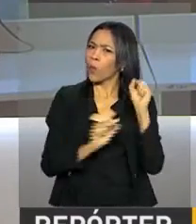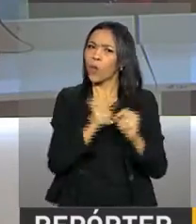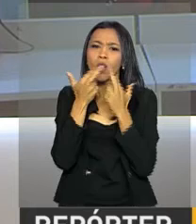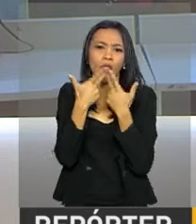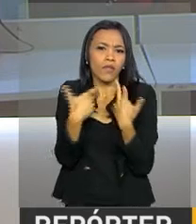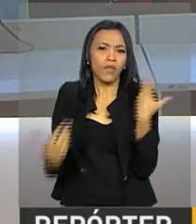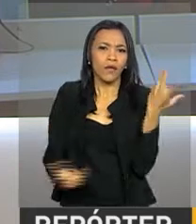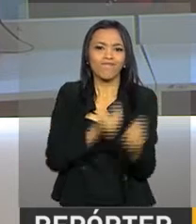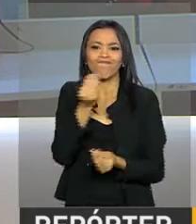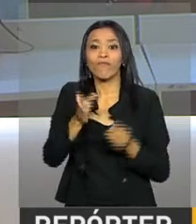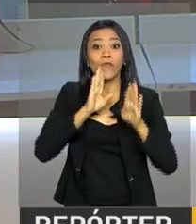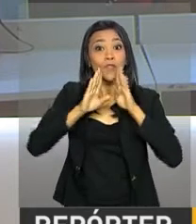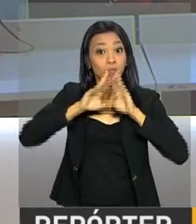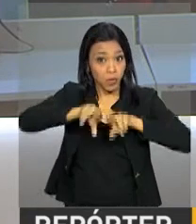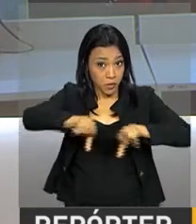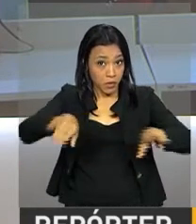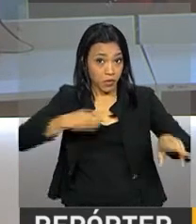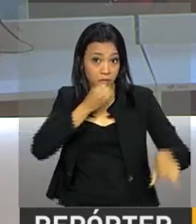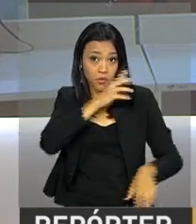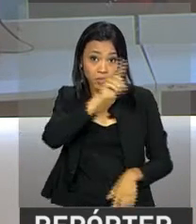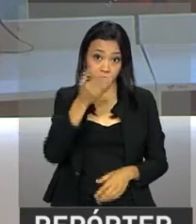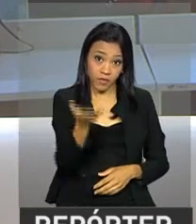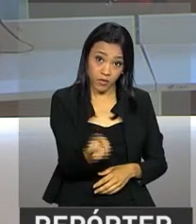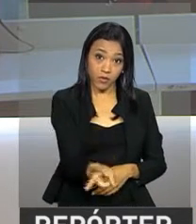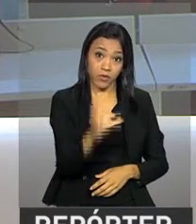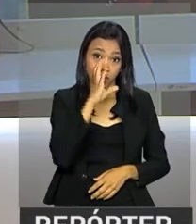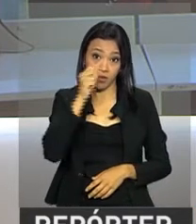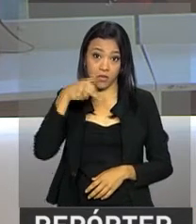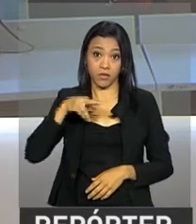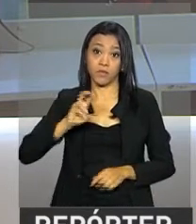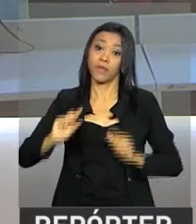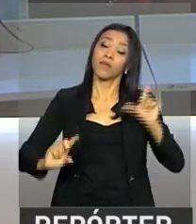novidades pelas nossas redes sociais. Um bom dia para você e continue com a